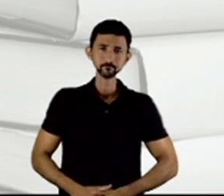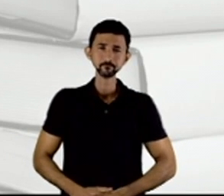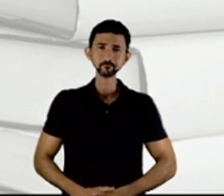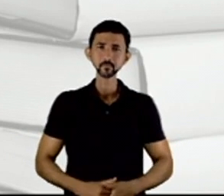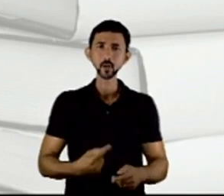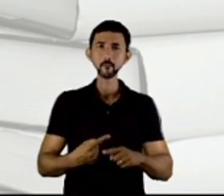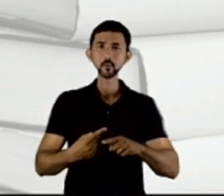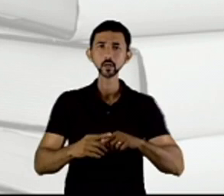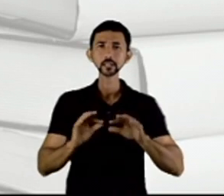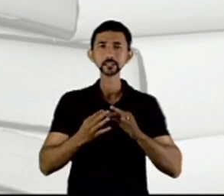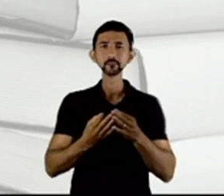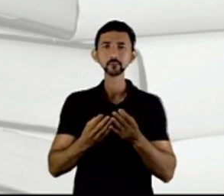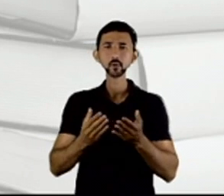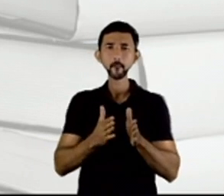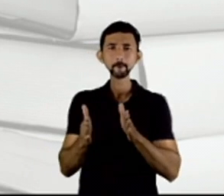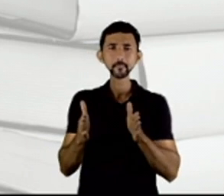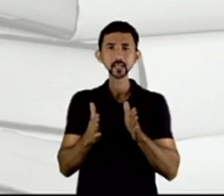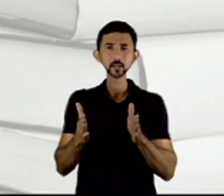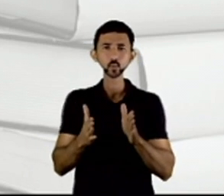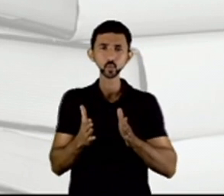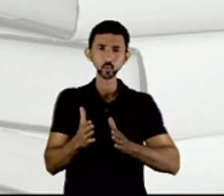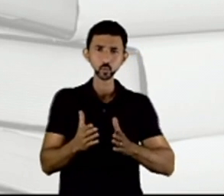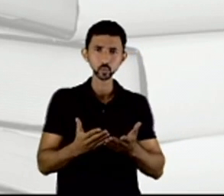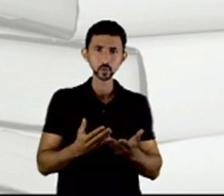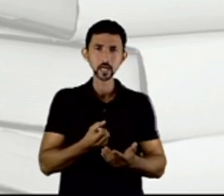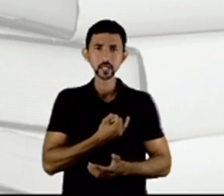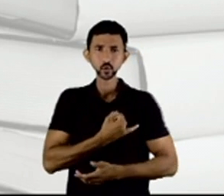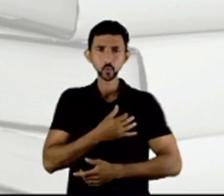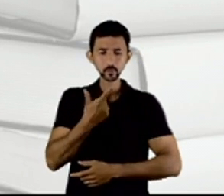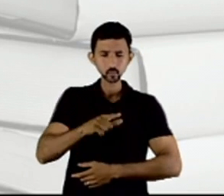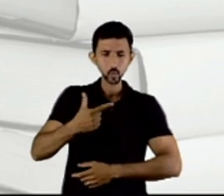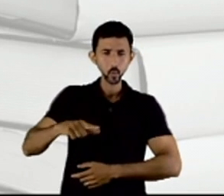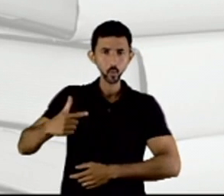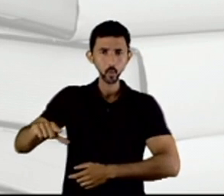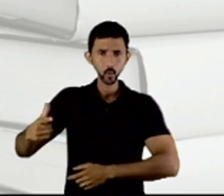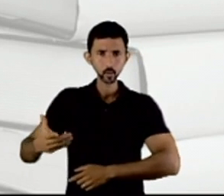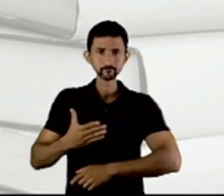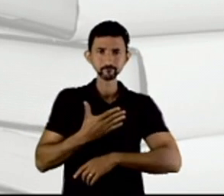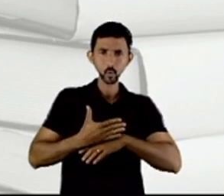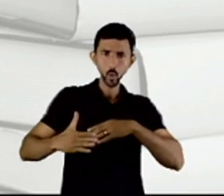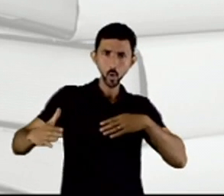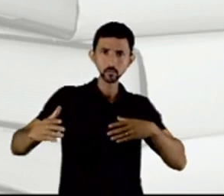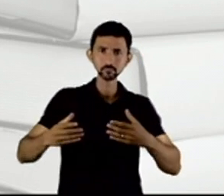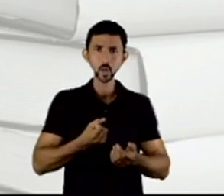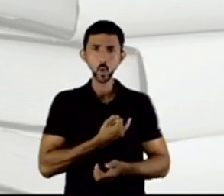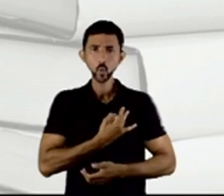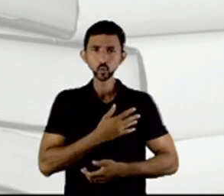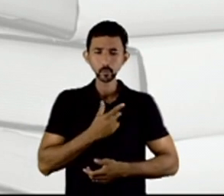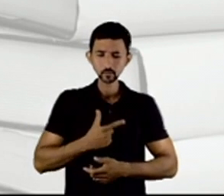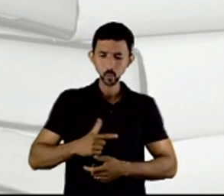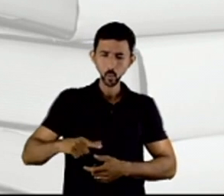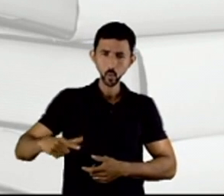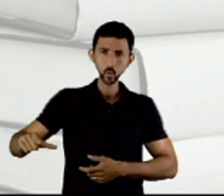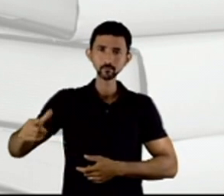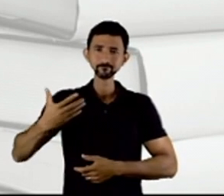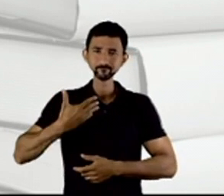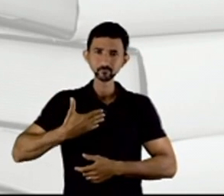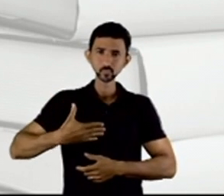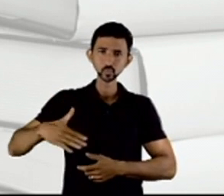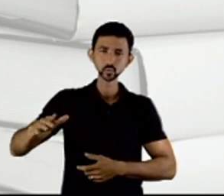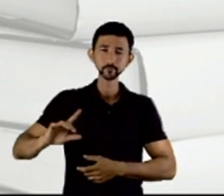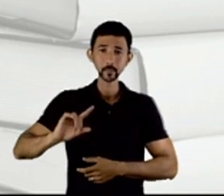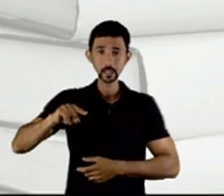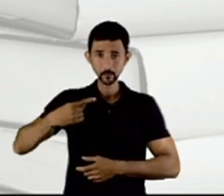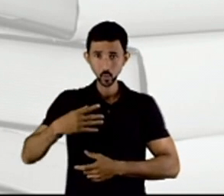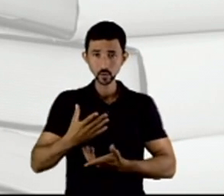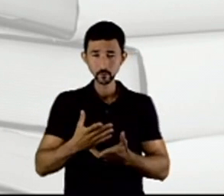quê? Porque só tem período, certo? Só tem números que se repetem indefinidamente na parte decimal. A gente vai já